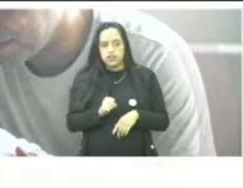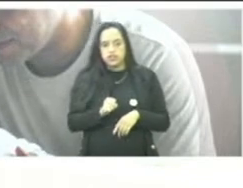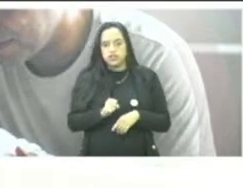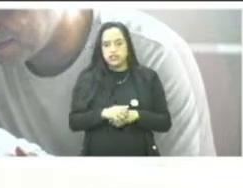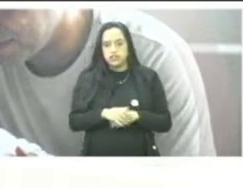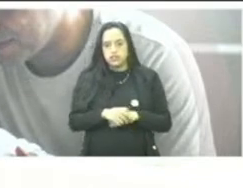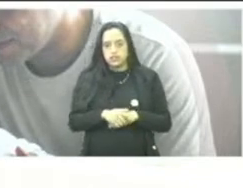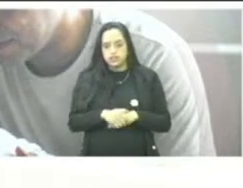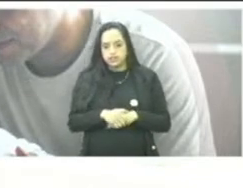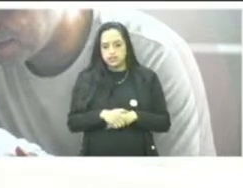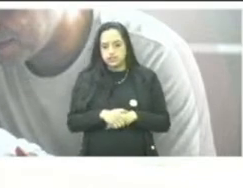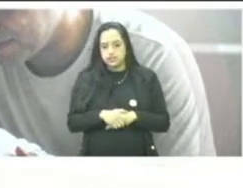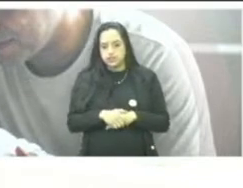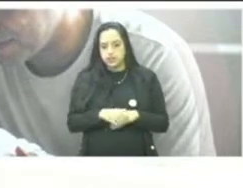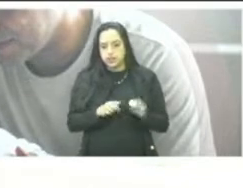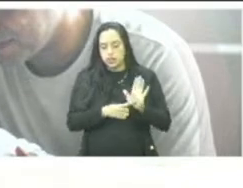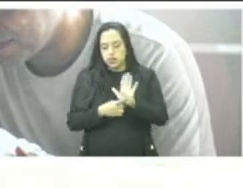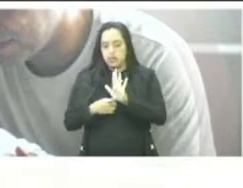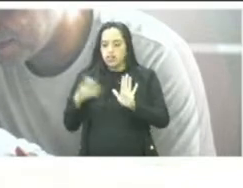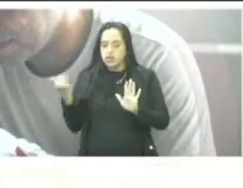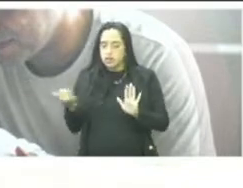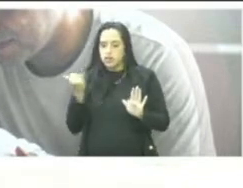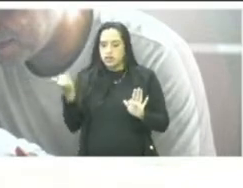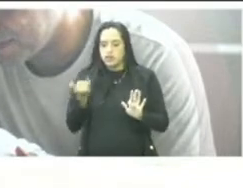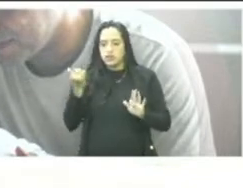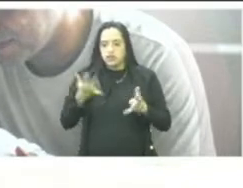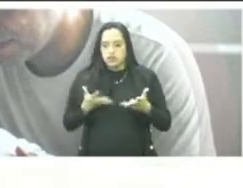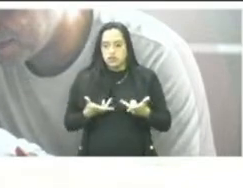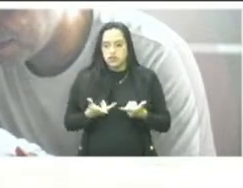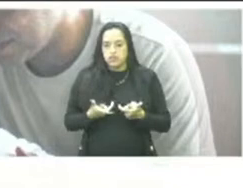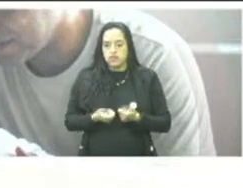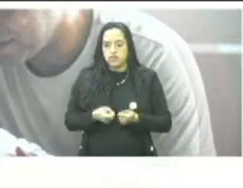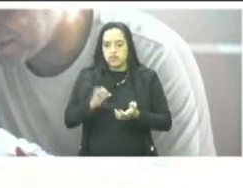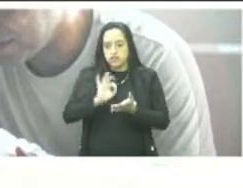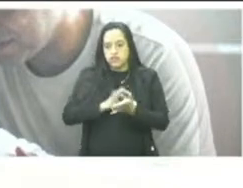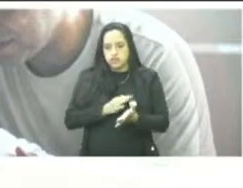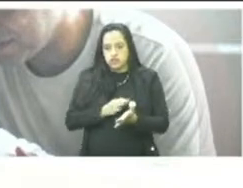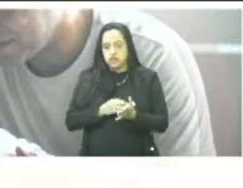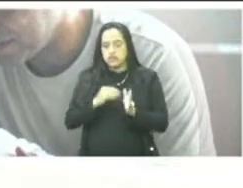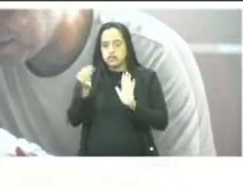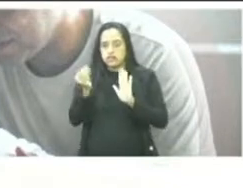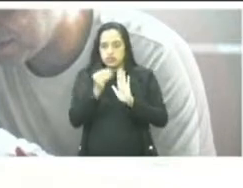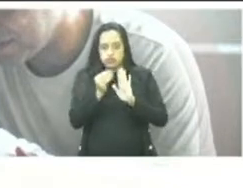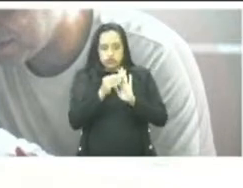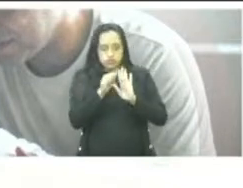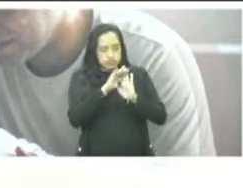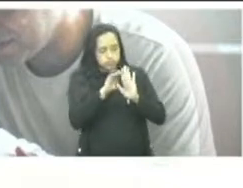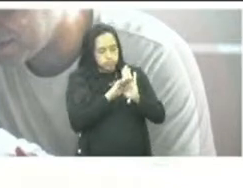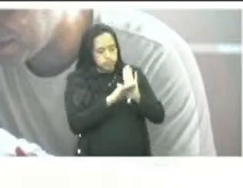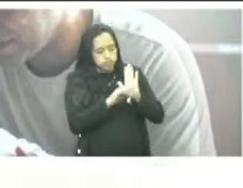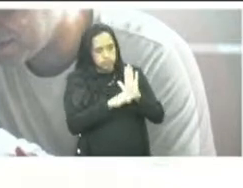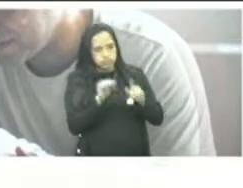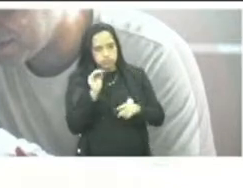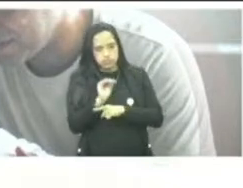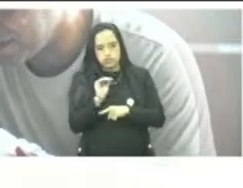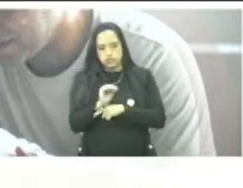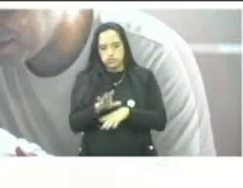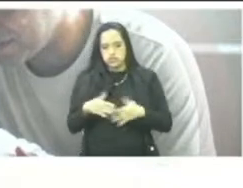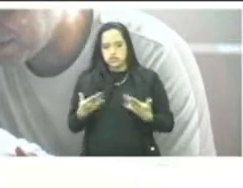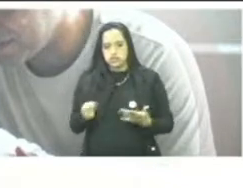e destacar essa importância da qualificação do registro em prontuário para o cuidado, né? Então, esse